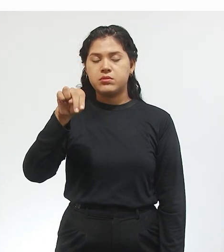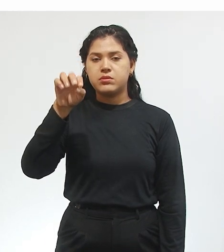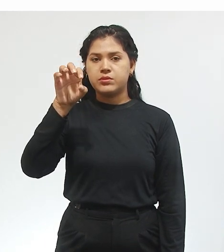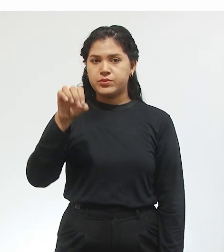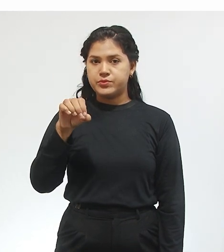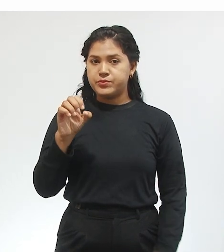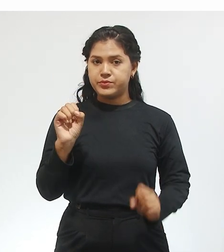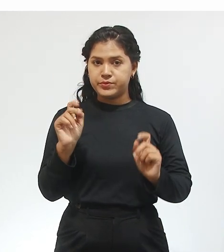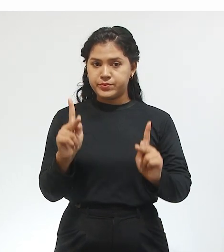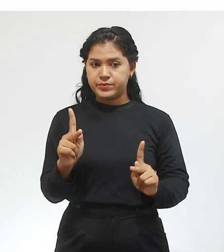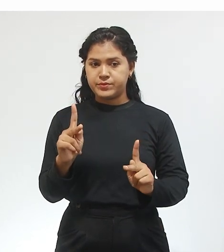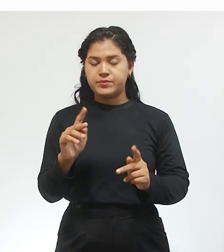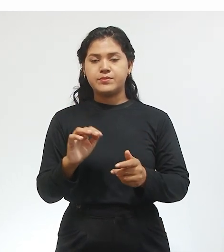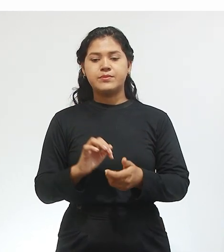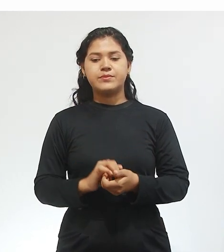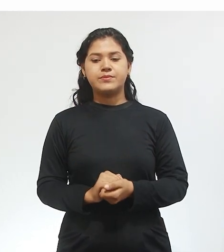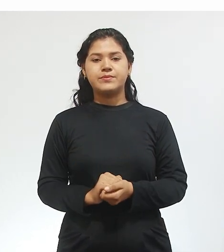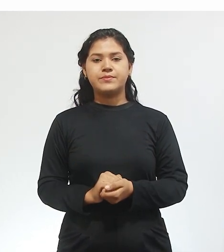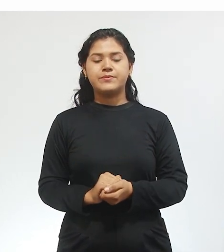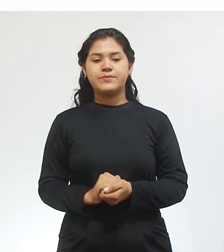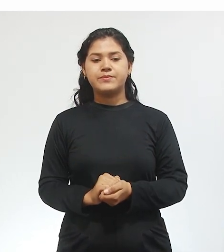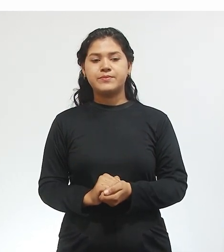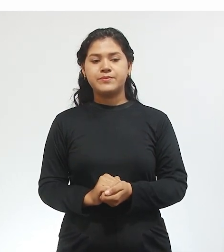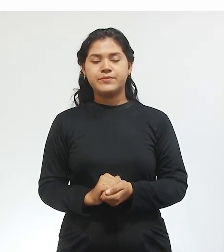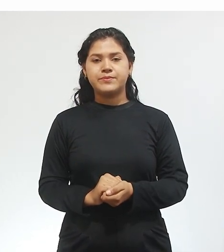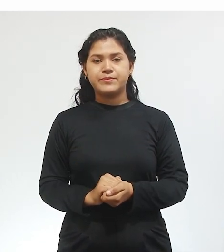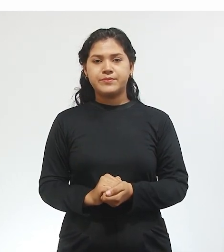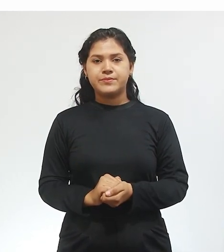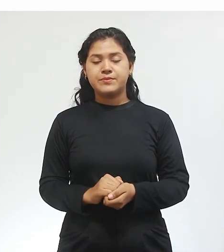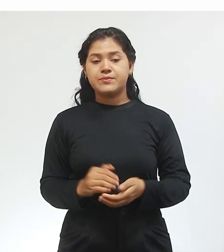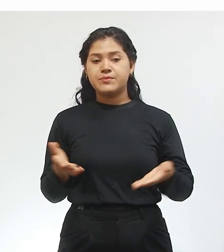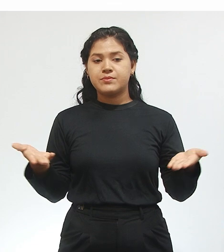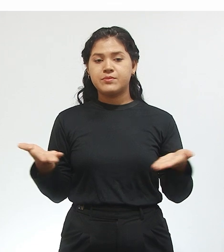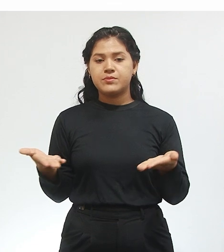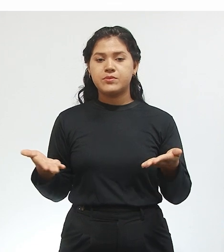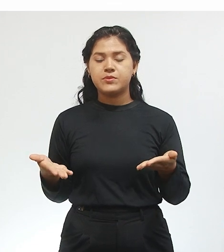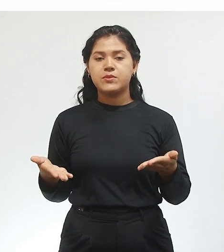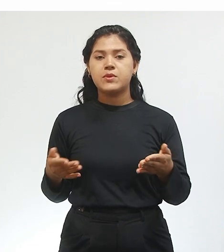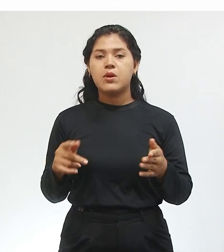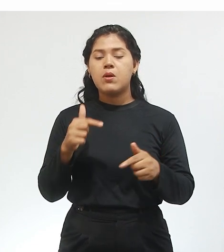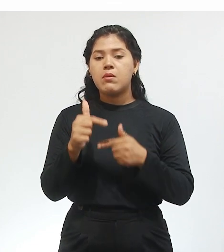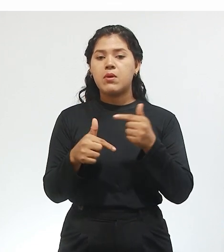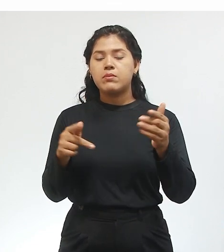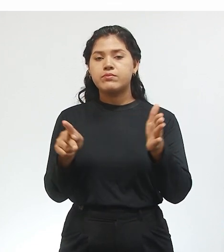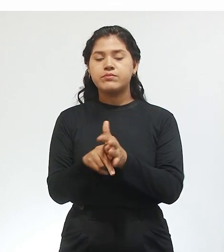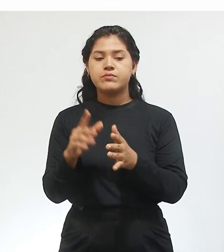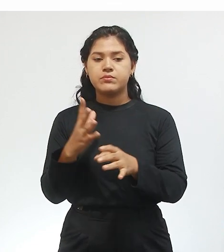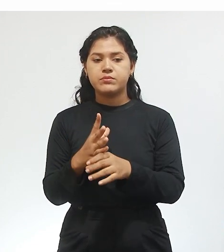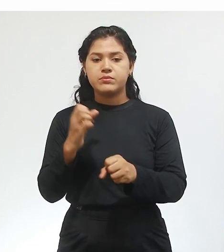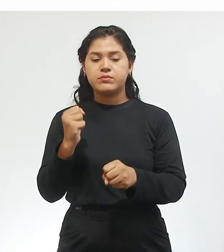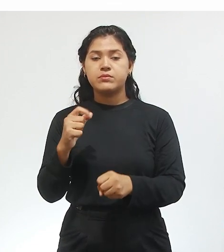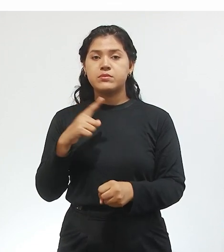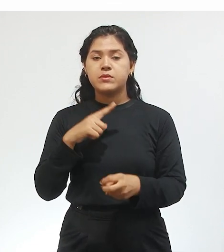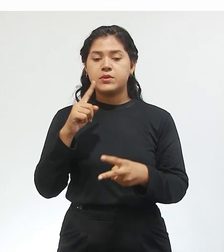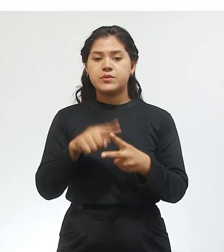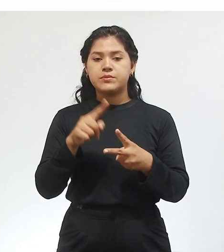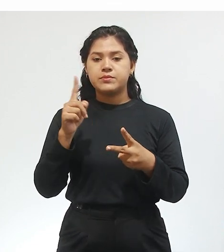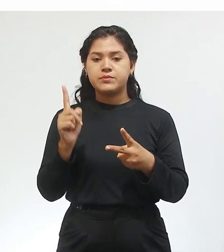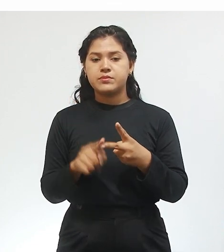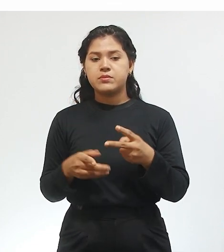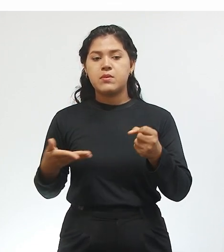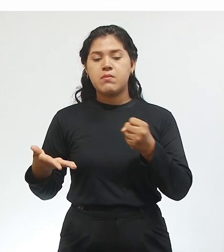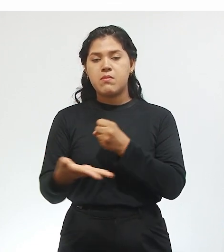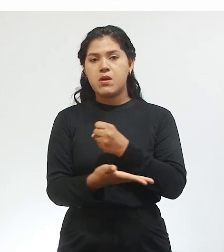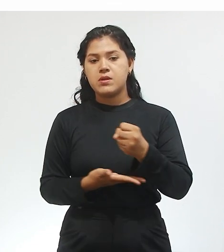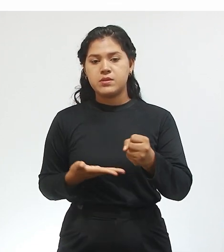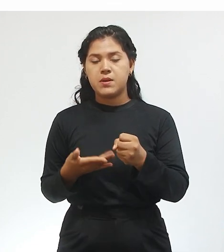Perfeito. Vamos agora saber a função da contabilidade. A função da contabilidade tem duas funções básicas,